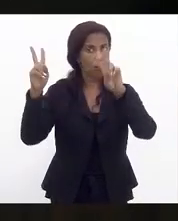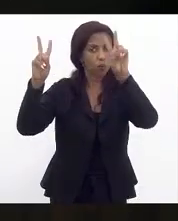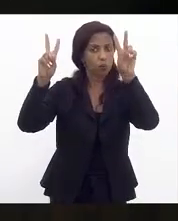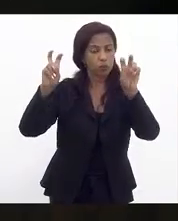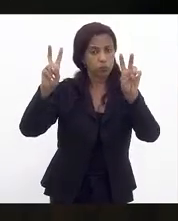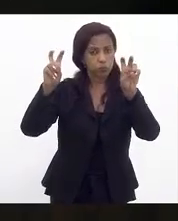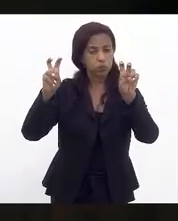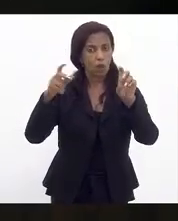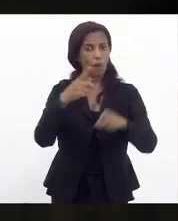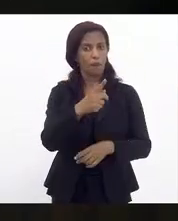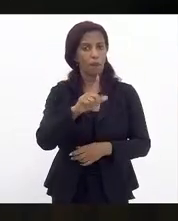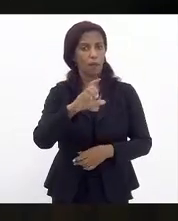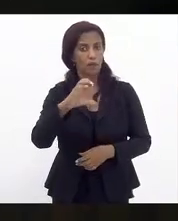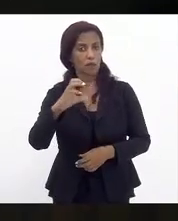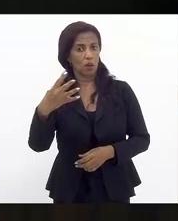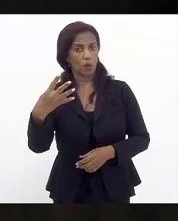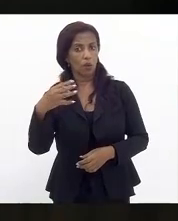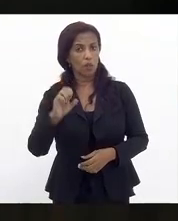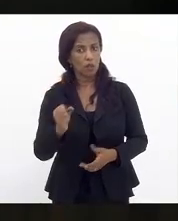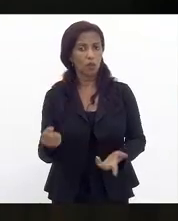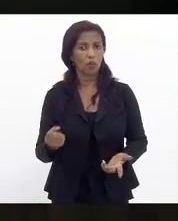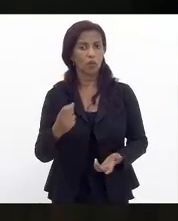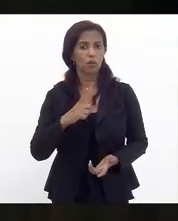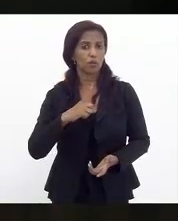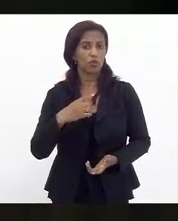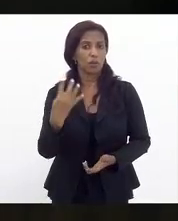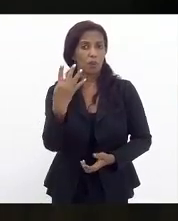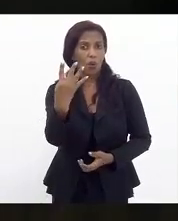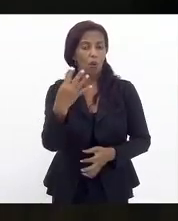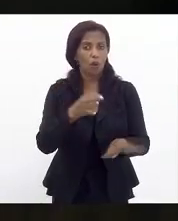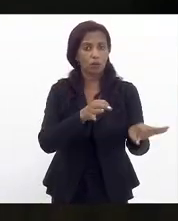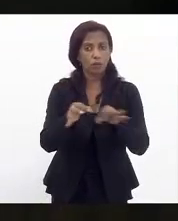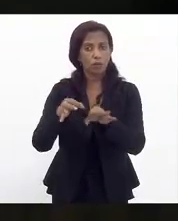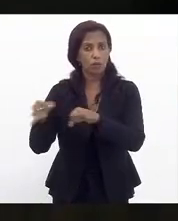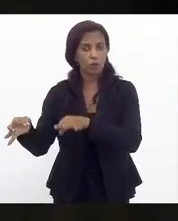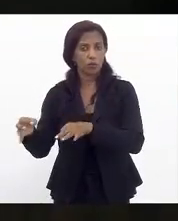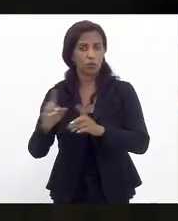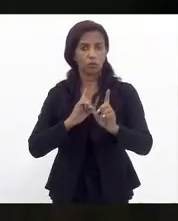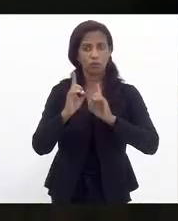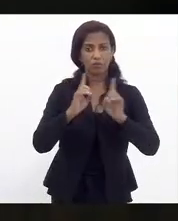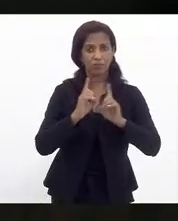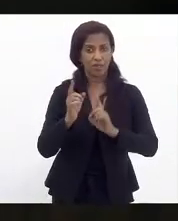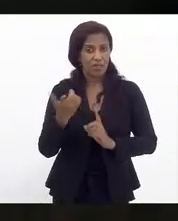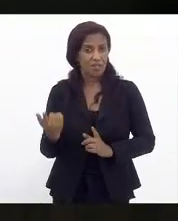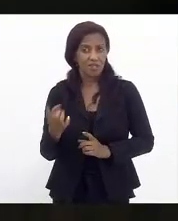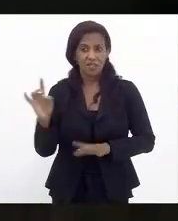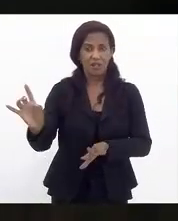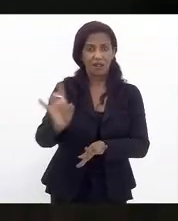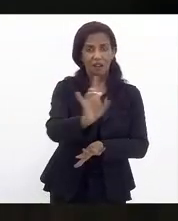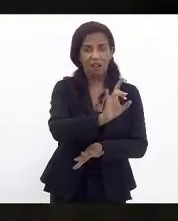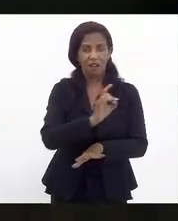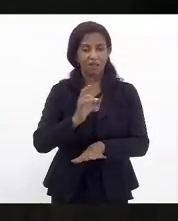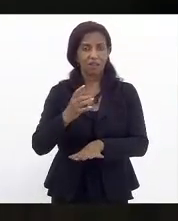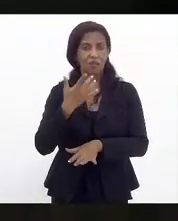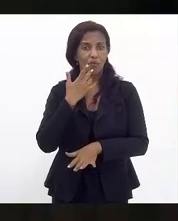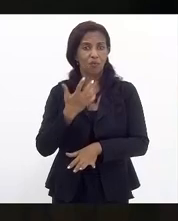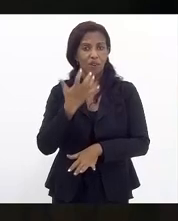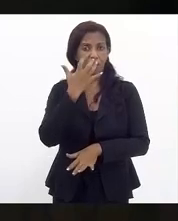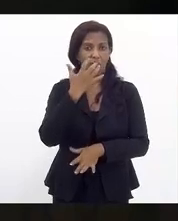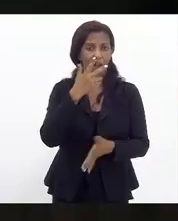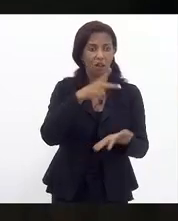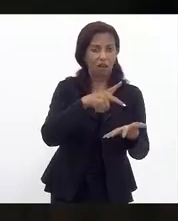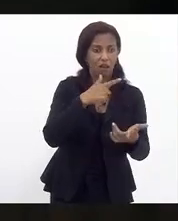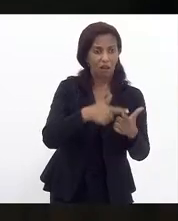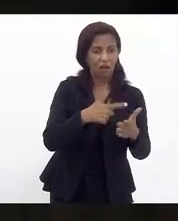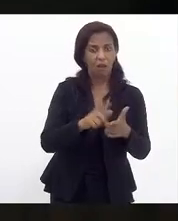exclusivamente é o PLC 48 a gente ainda tem mais 4 projetos para debater E se a gente for fazer o discurso sobre a celeridade ou